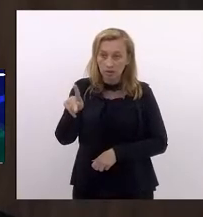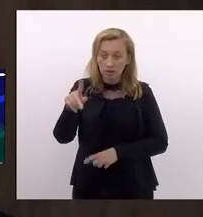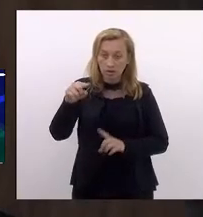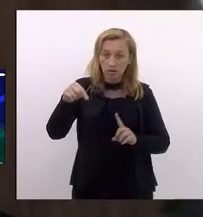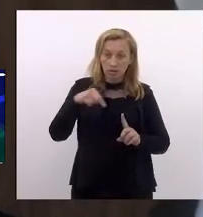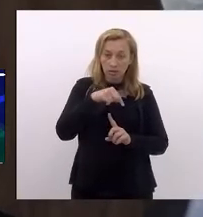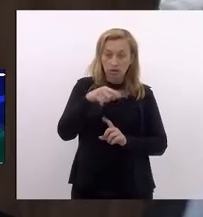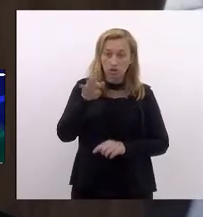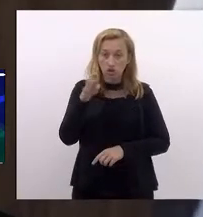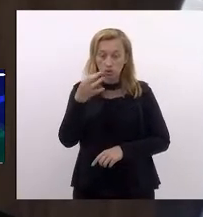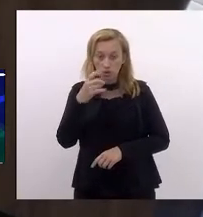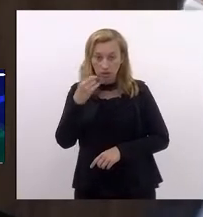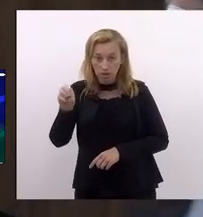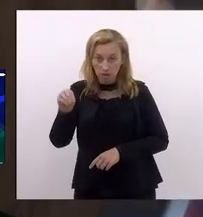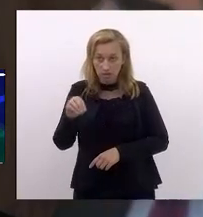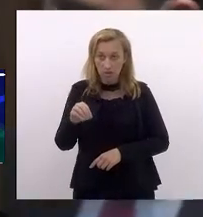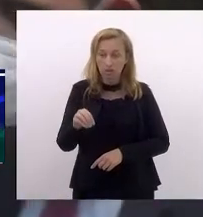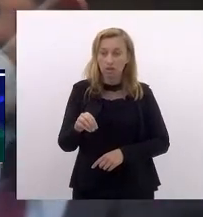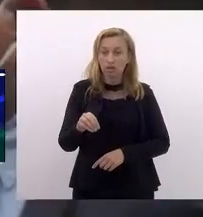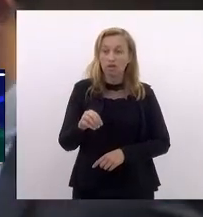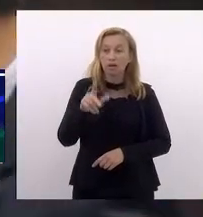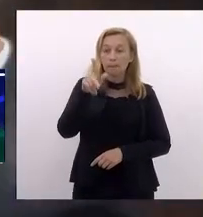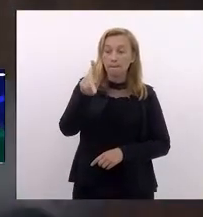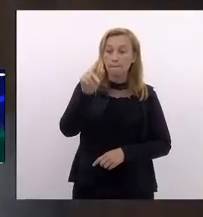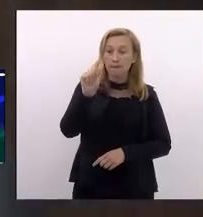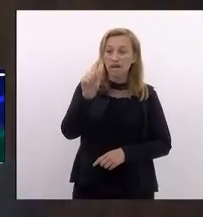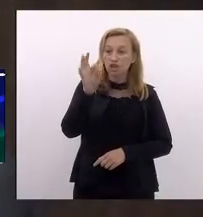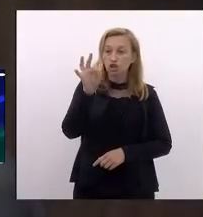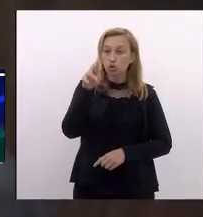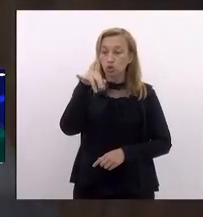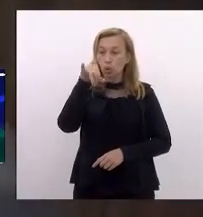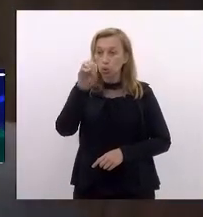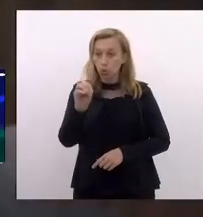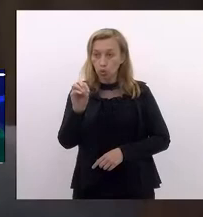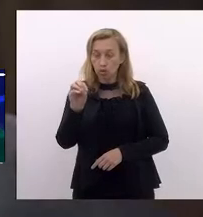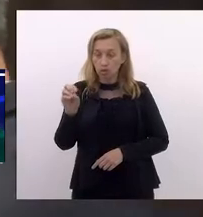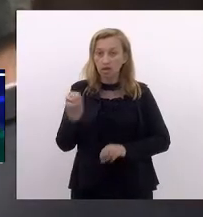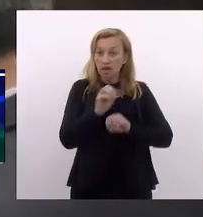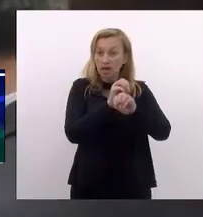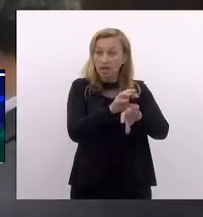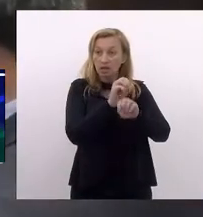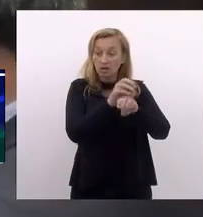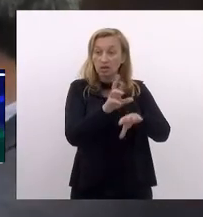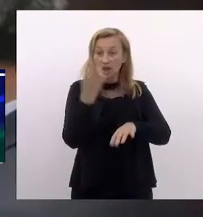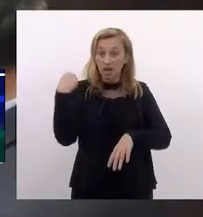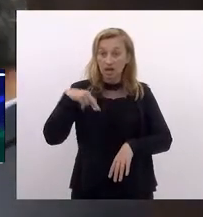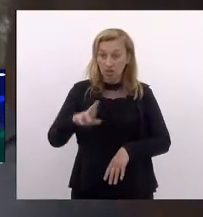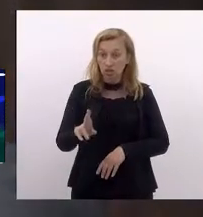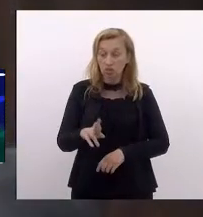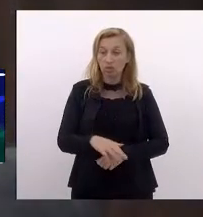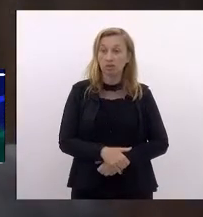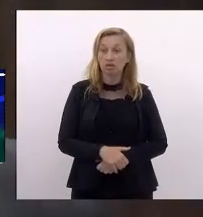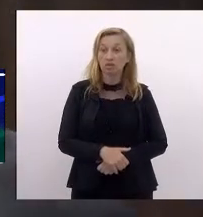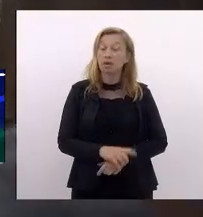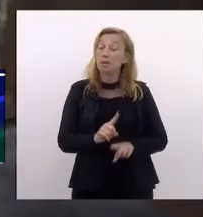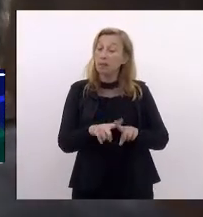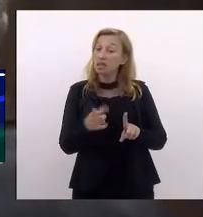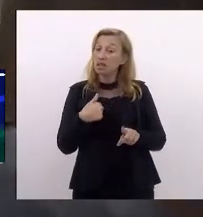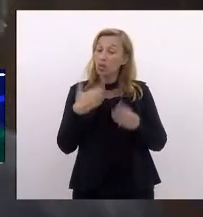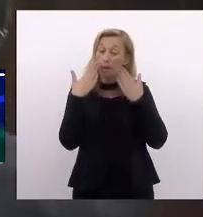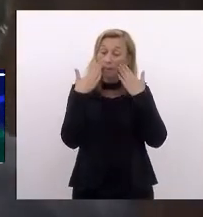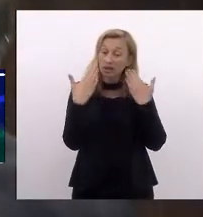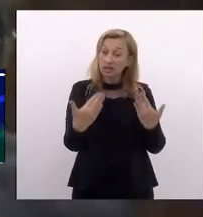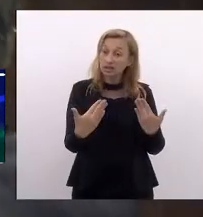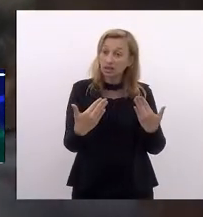Santos José de Anchieta em patrono da educação religiosa mas eu